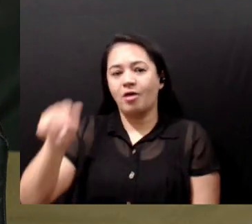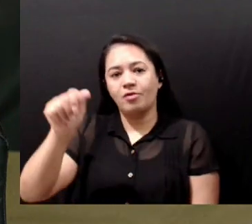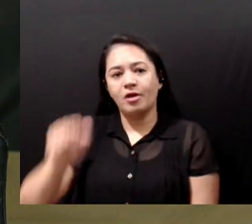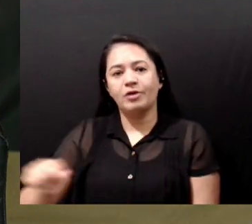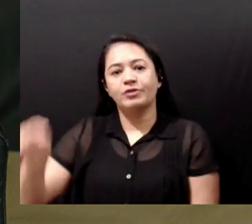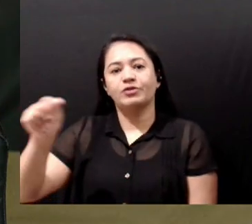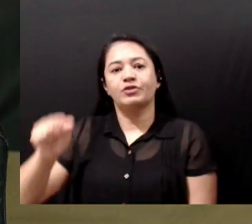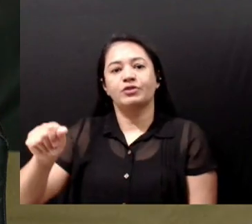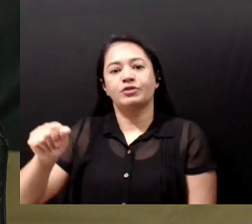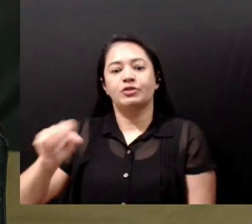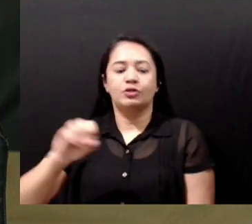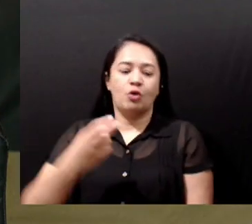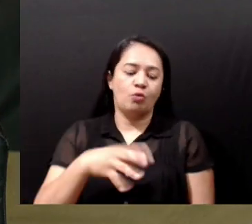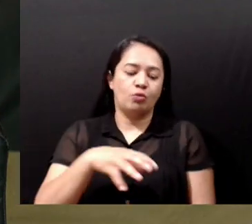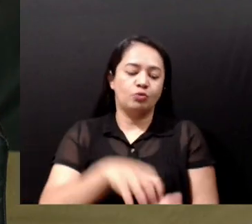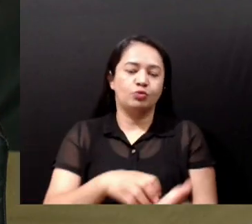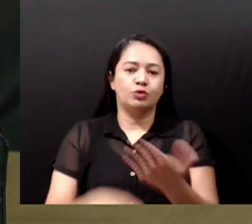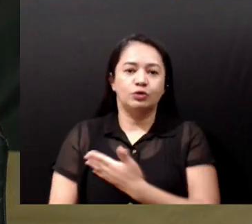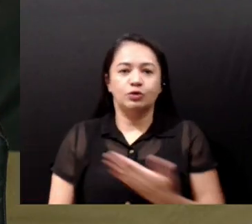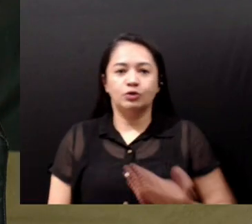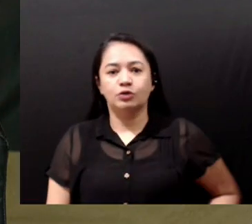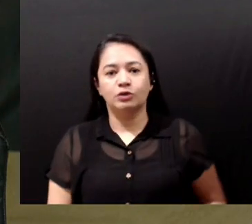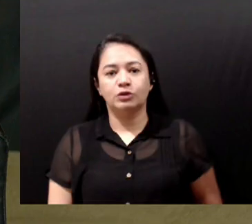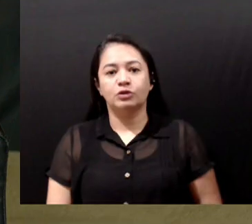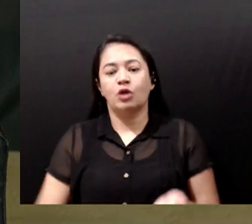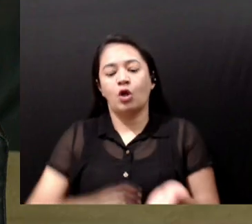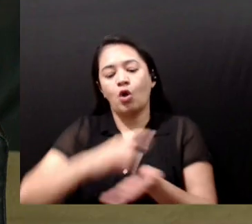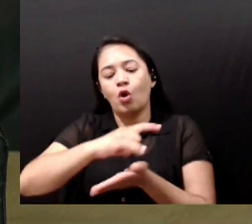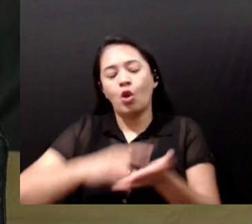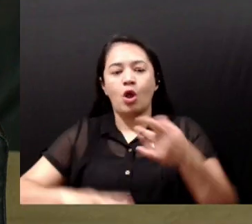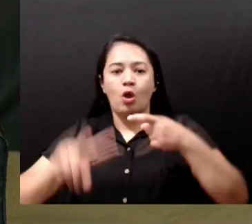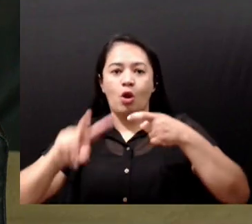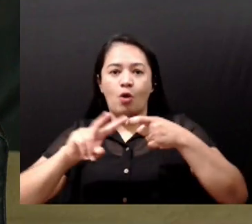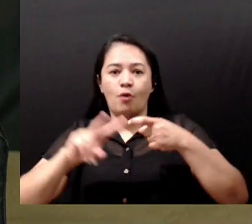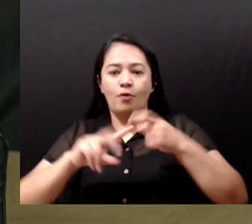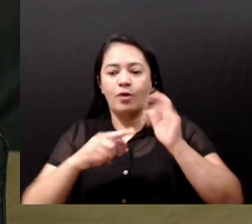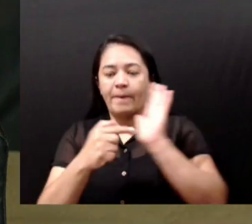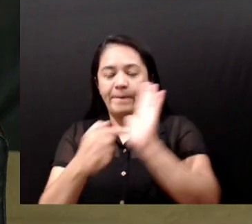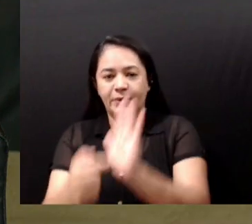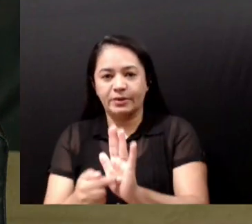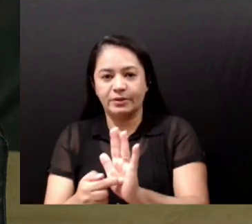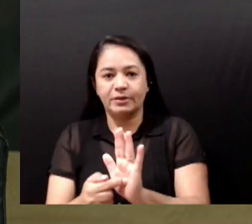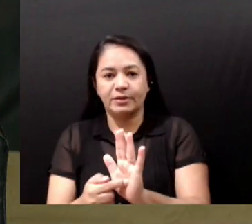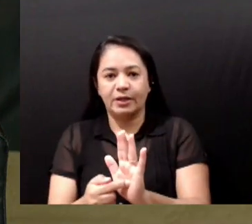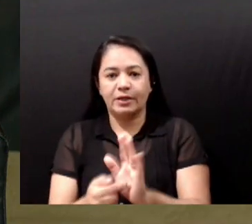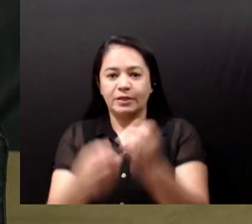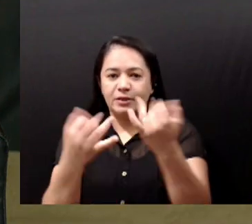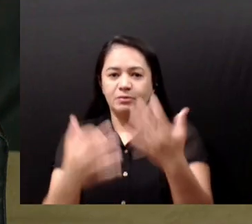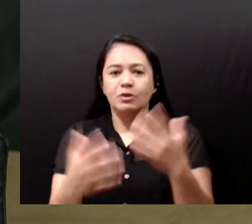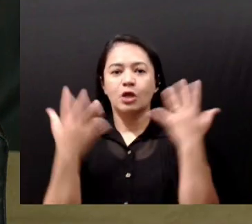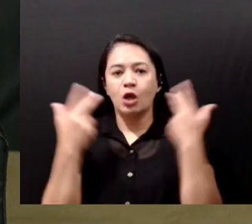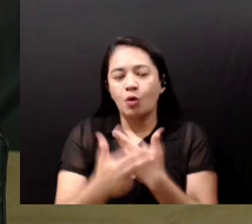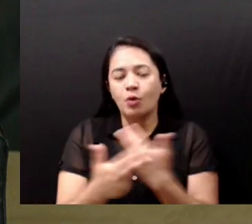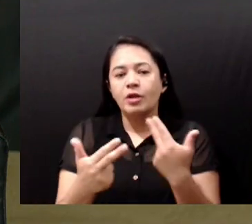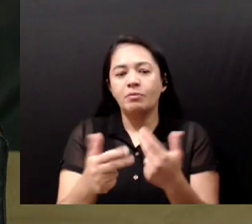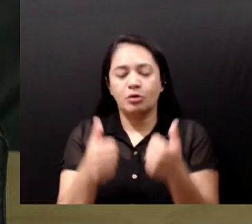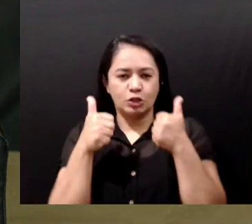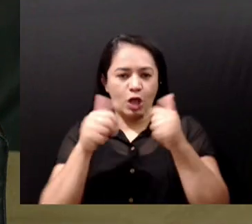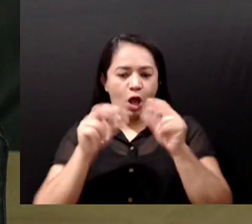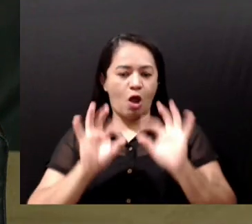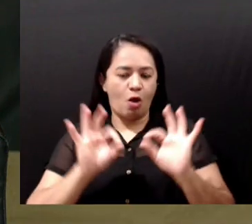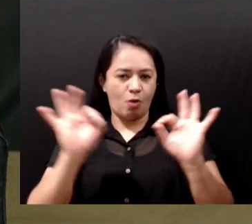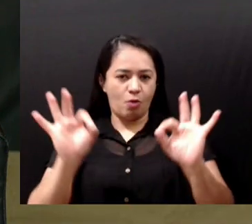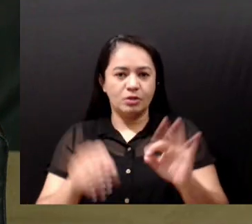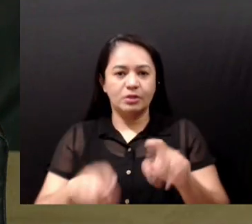público, apresentar laudo veterinário anual que ateste as boas condições de saúde do animalzinho, manter atualizado o cadastro do PET no